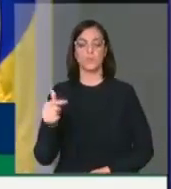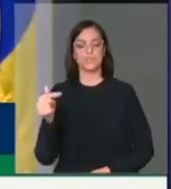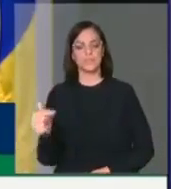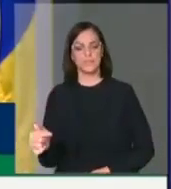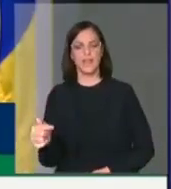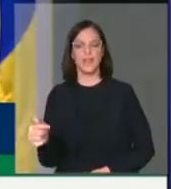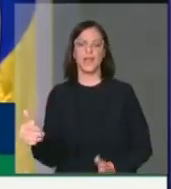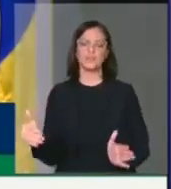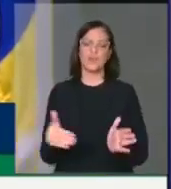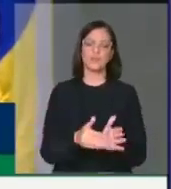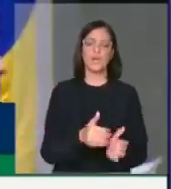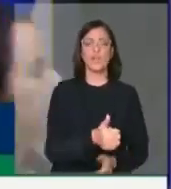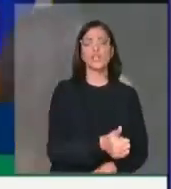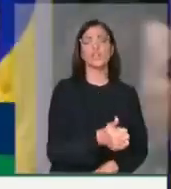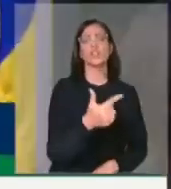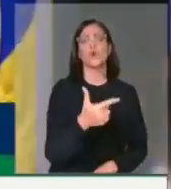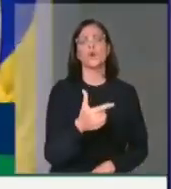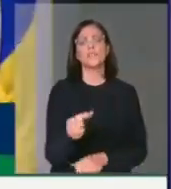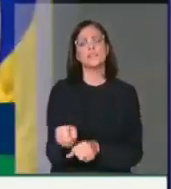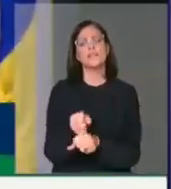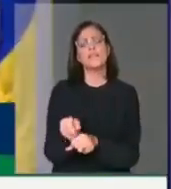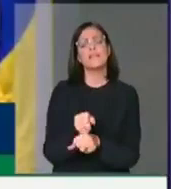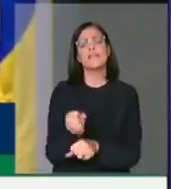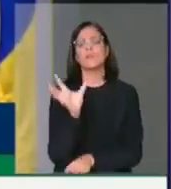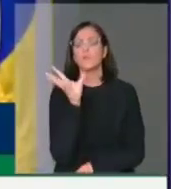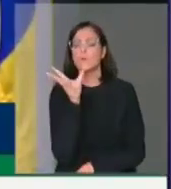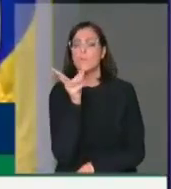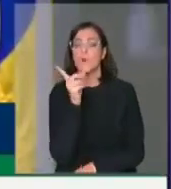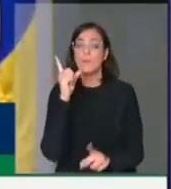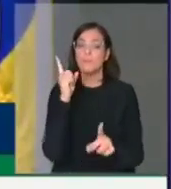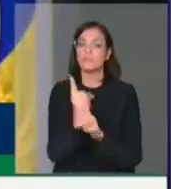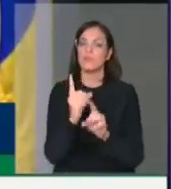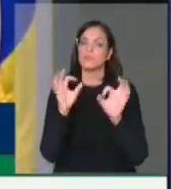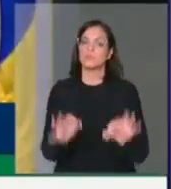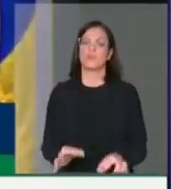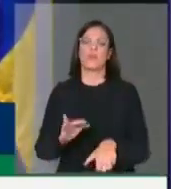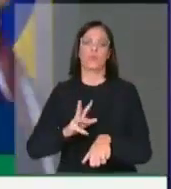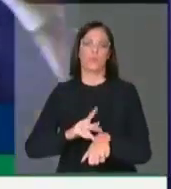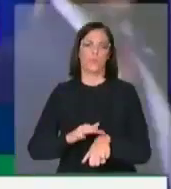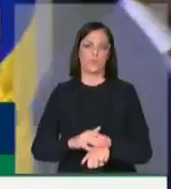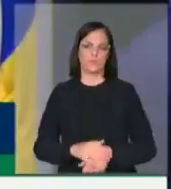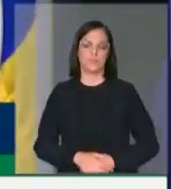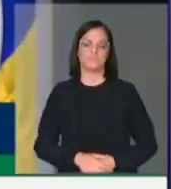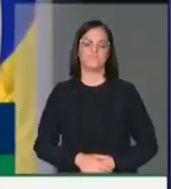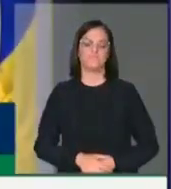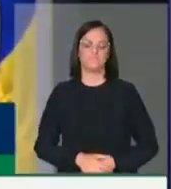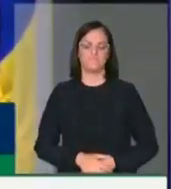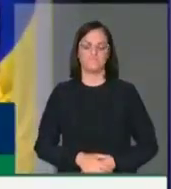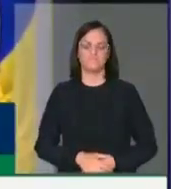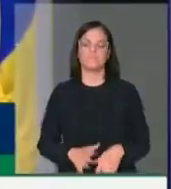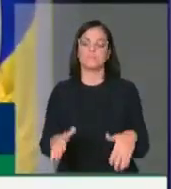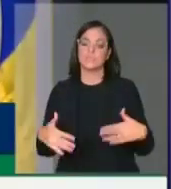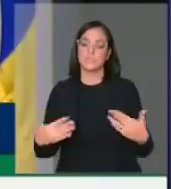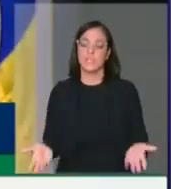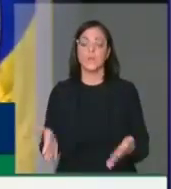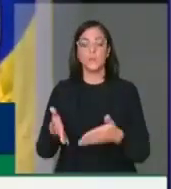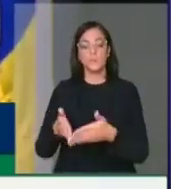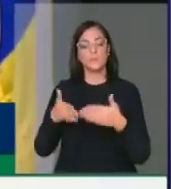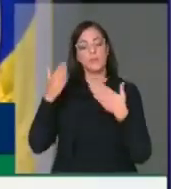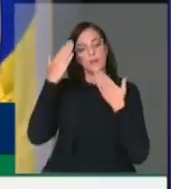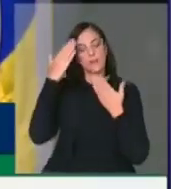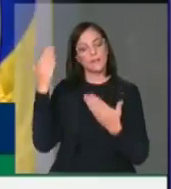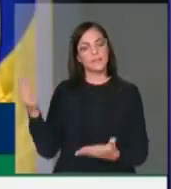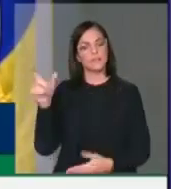a 12 anos para ser diagnosticada. Por isso, neste momento, quero agradecer a grande militante